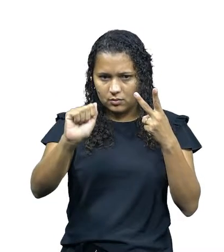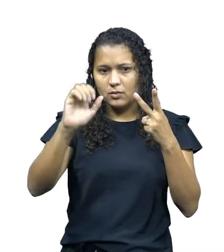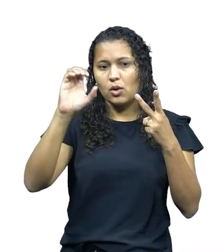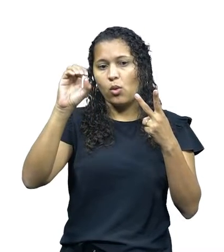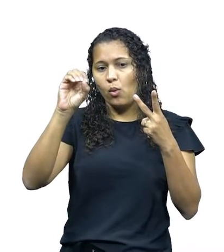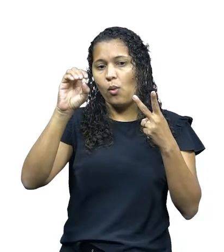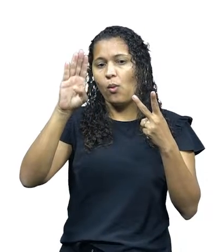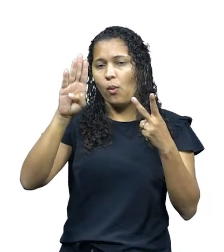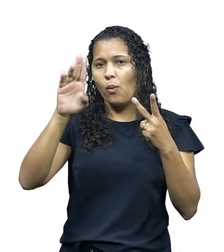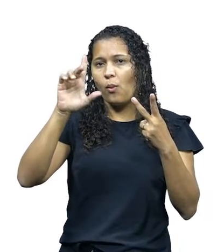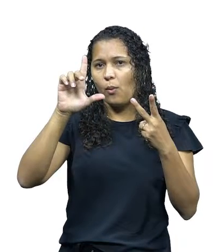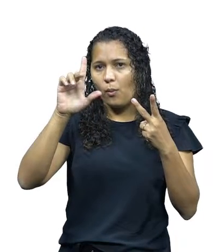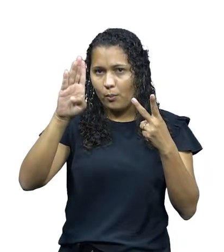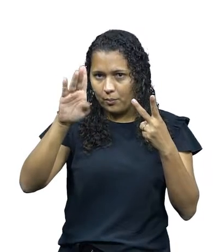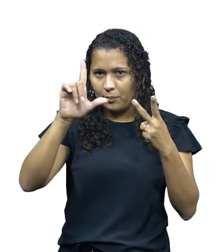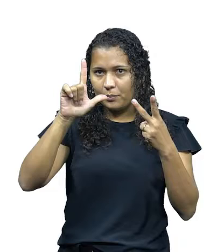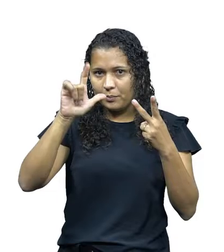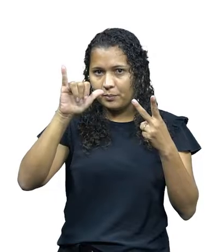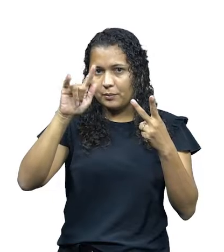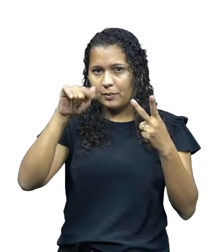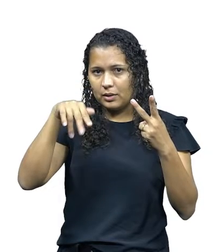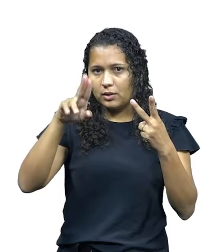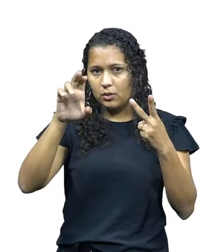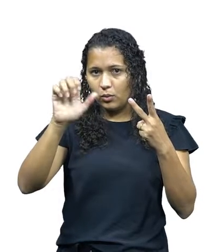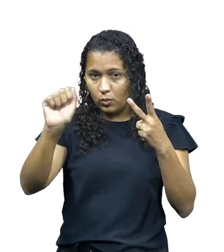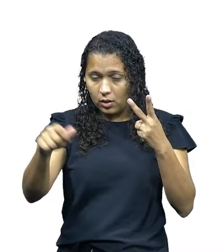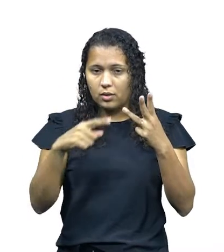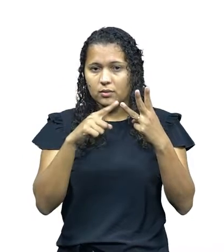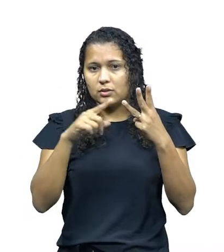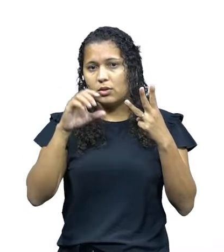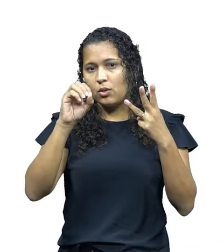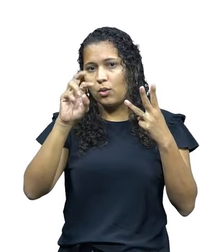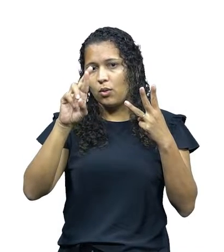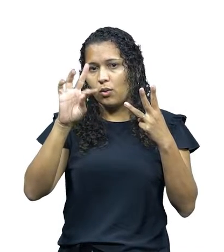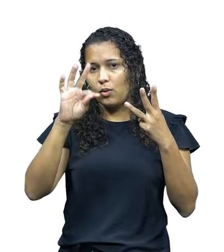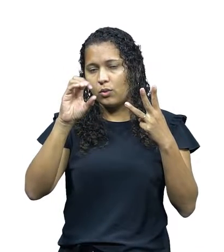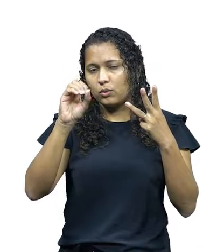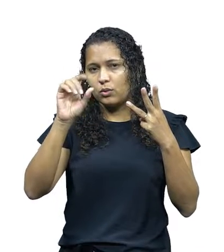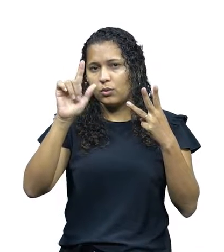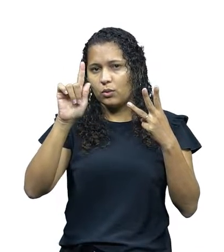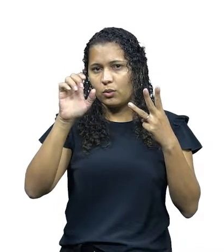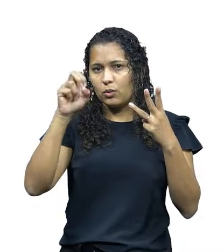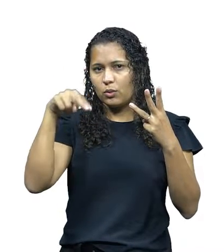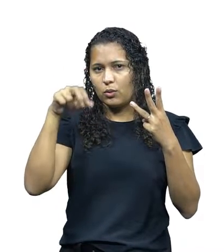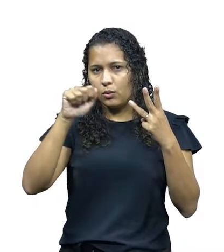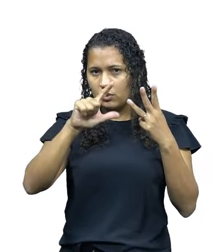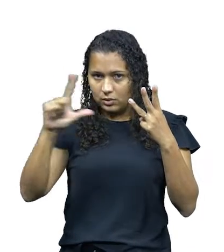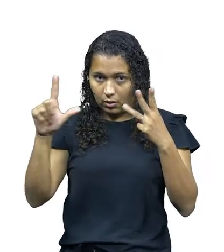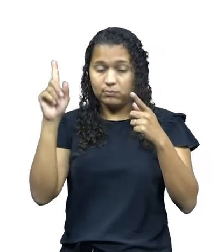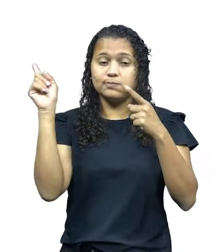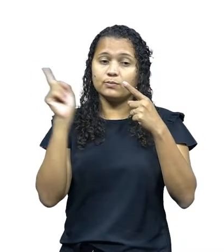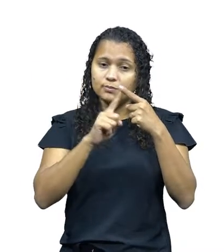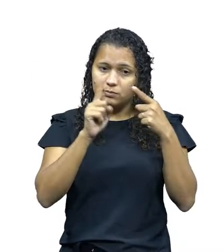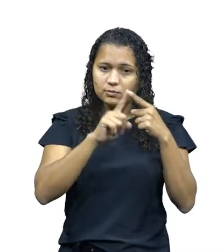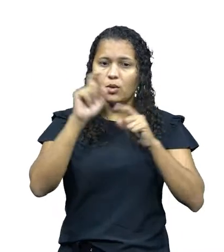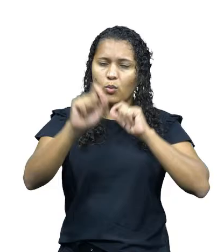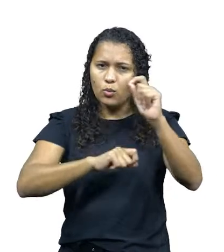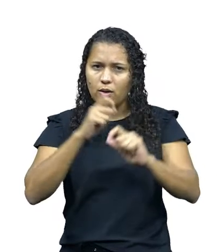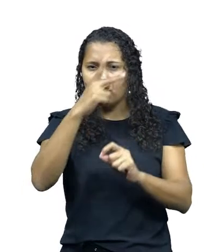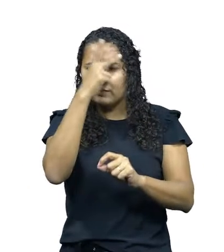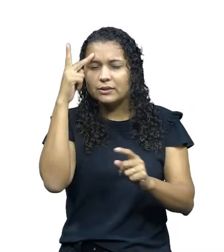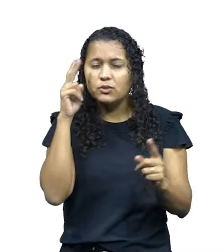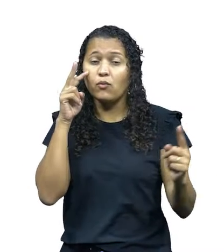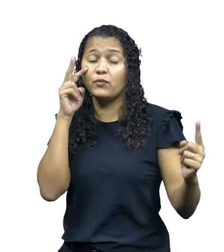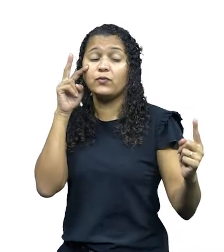ortogonal. Na projeção cônica, o observador, ele é considerado